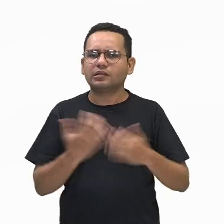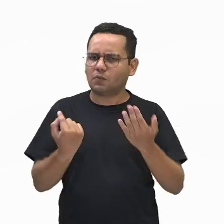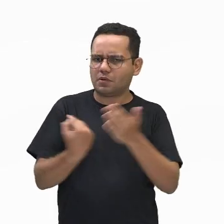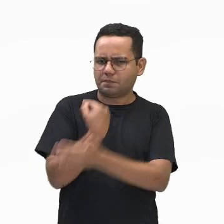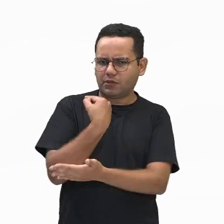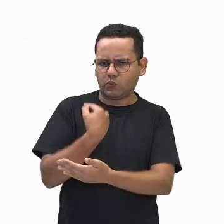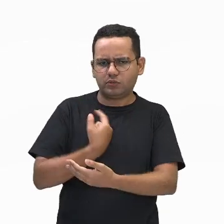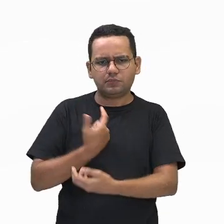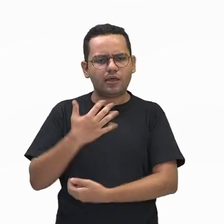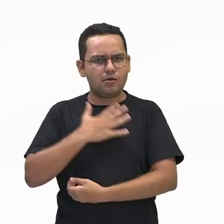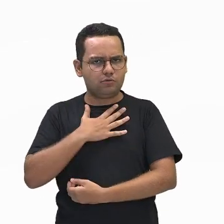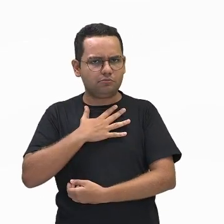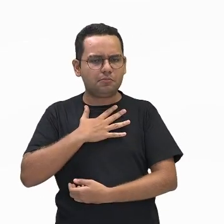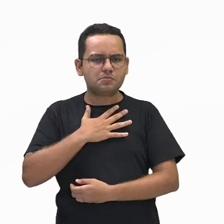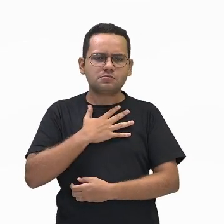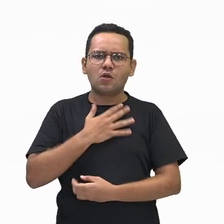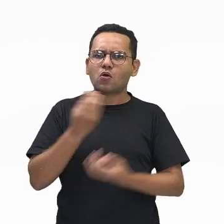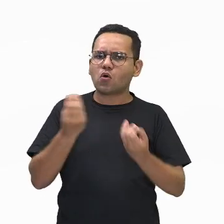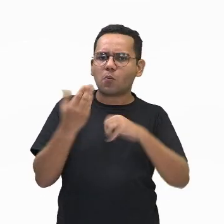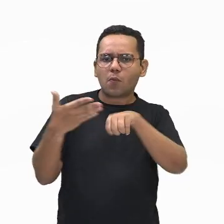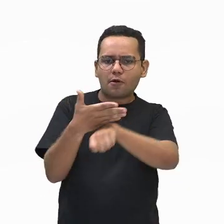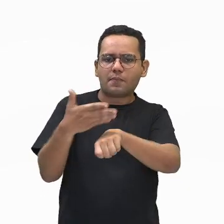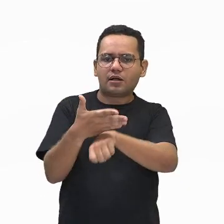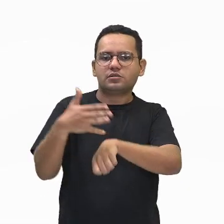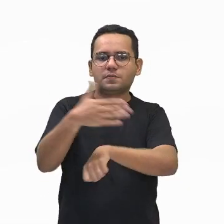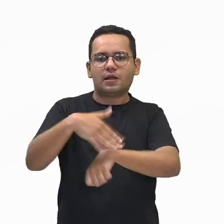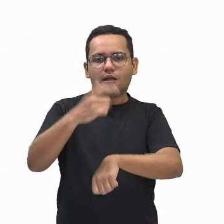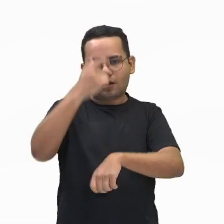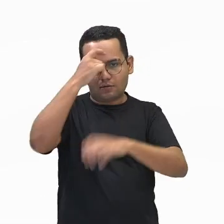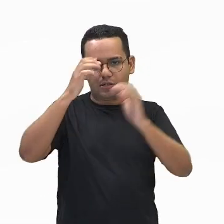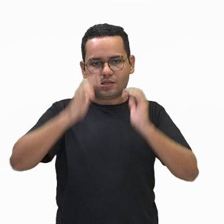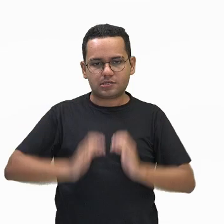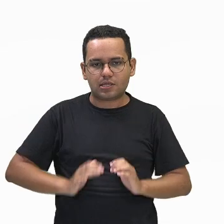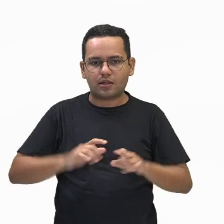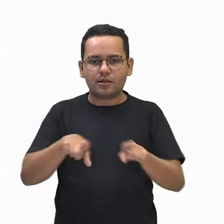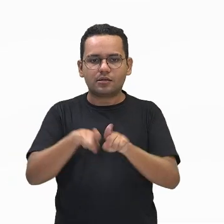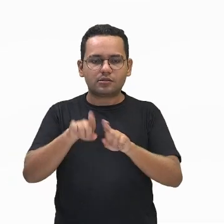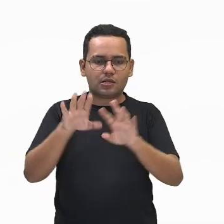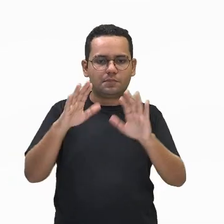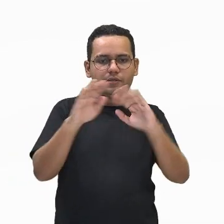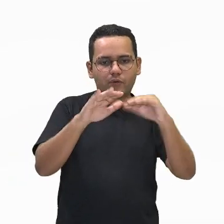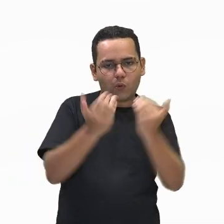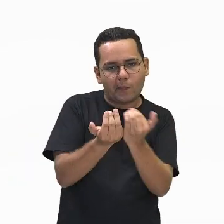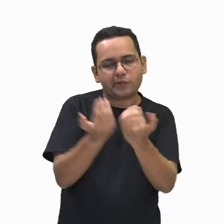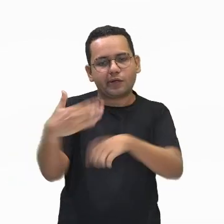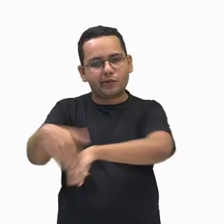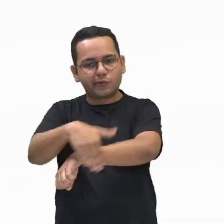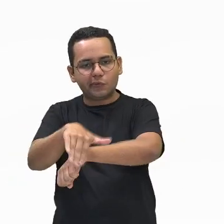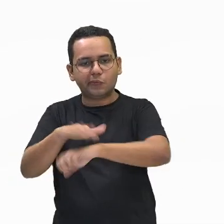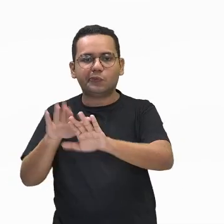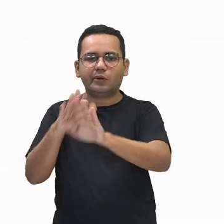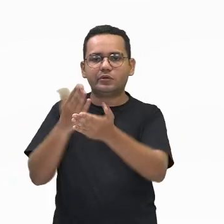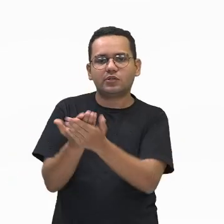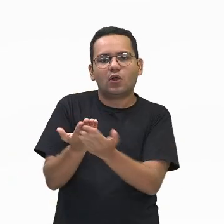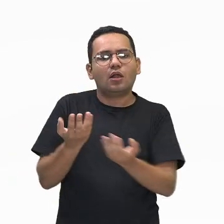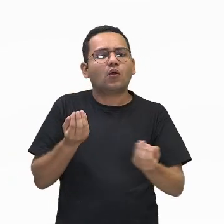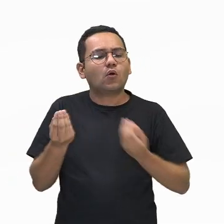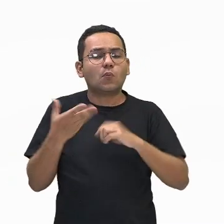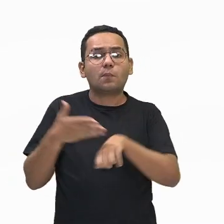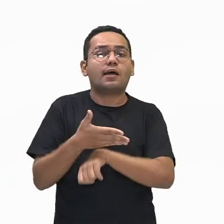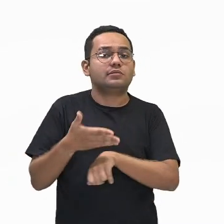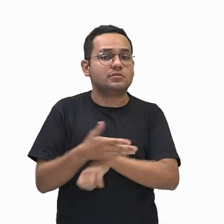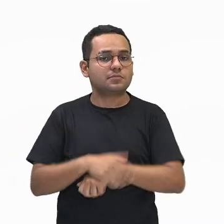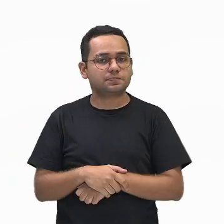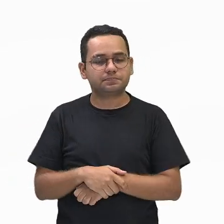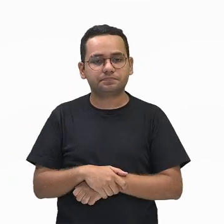comunidade, do meu bairro, da minha escola? Então, assim, a construção da minha identidade influencia